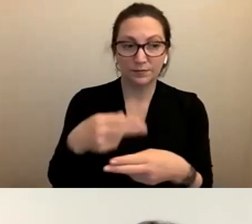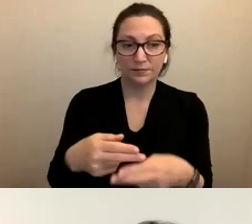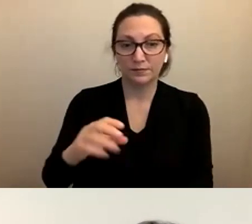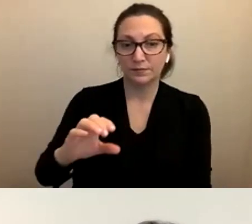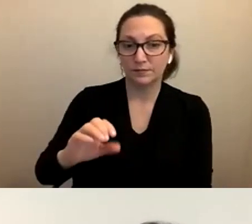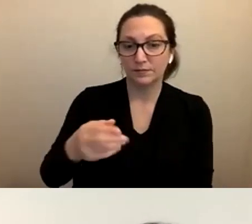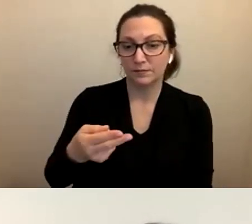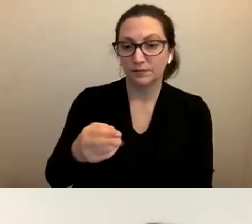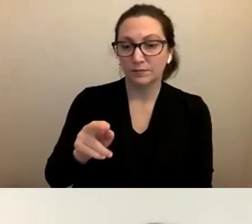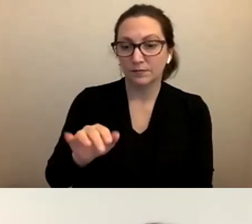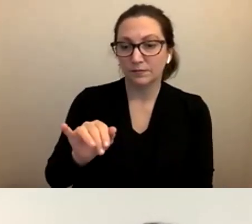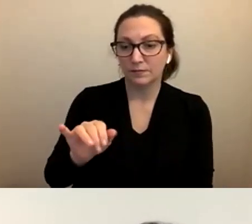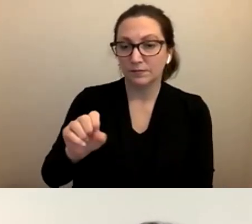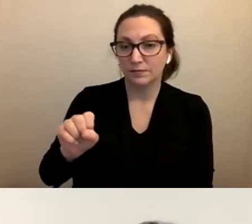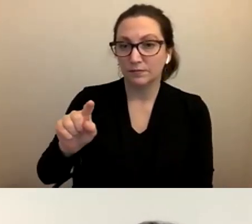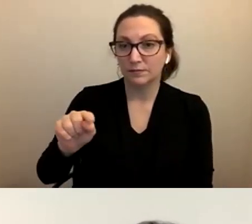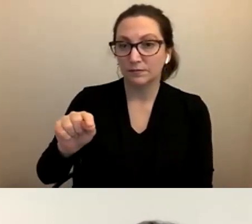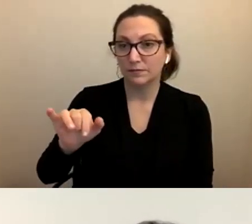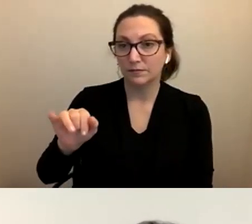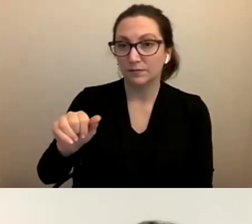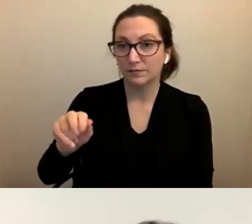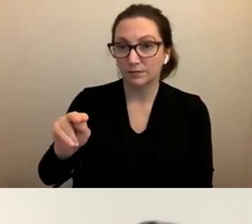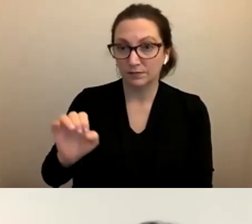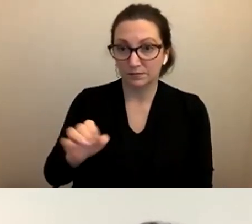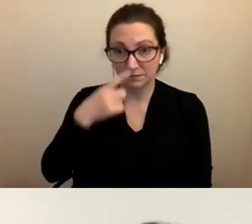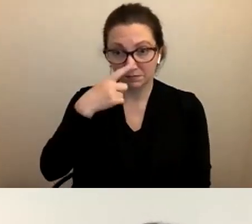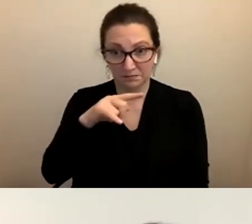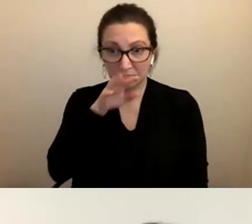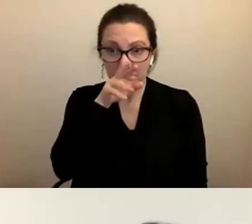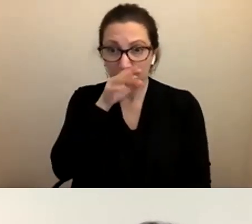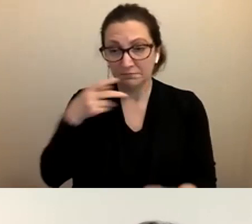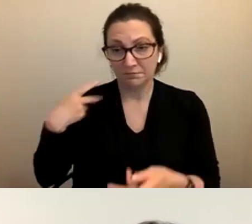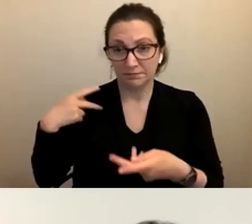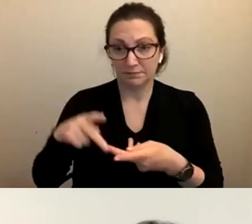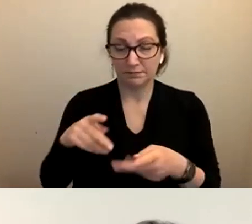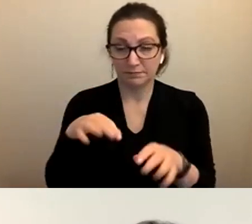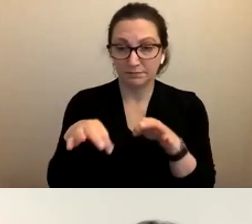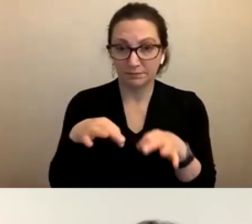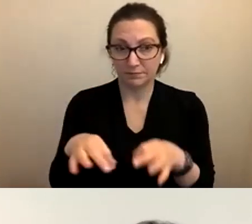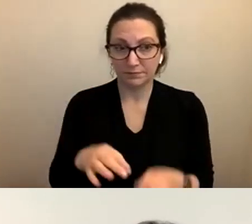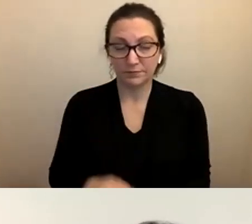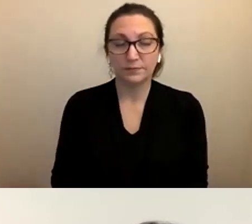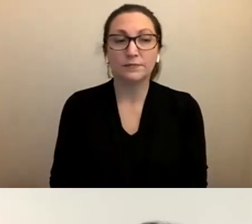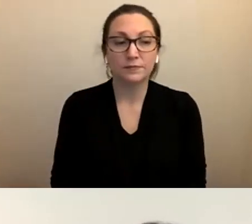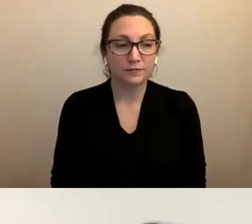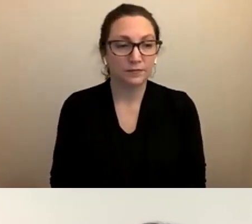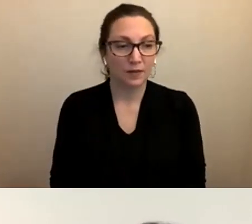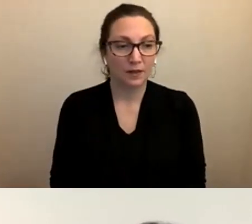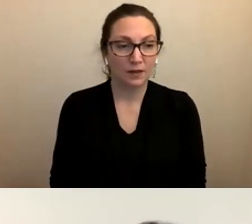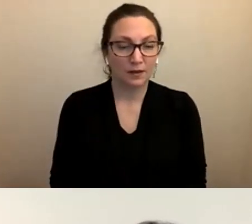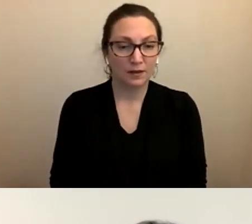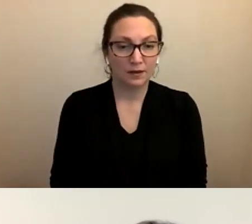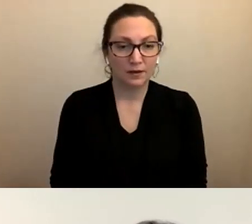Leitman. Will you please give the Zoom instructions in Portuguese? Olá, boa noite. Meu nome é Cristiane,